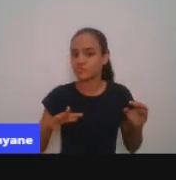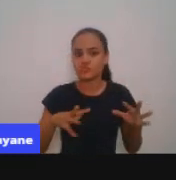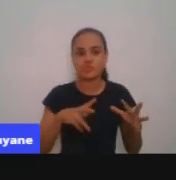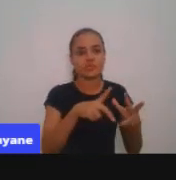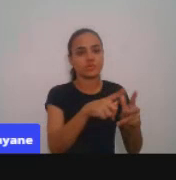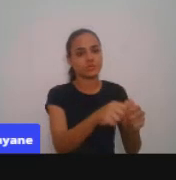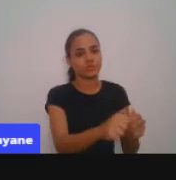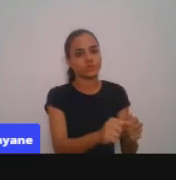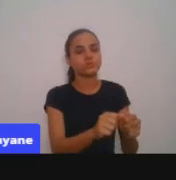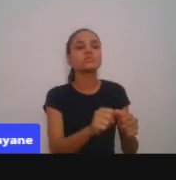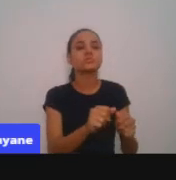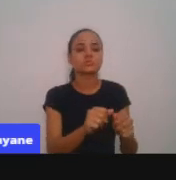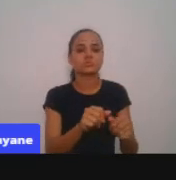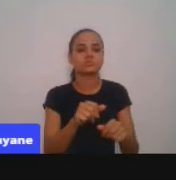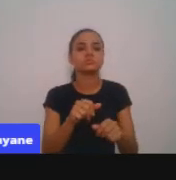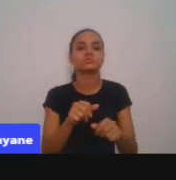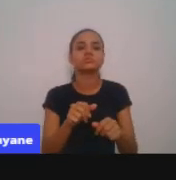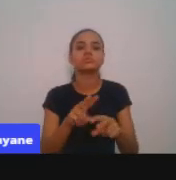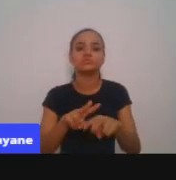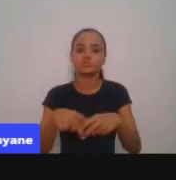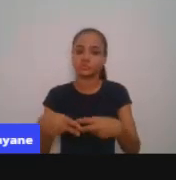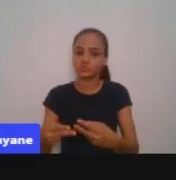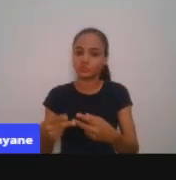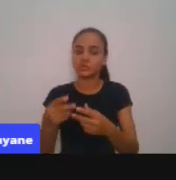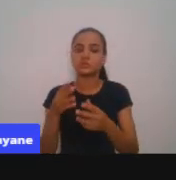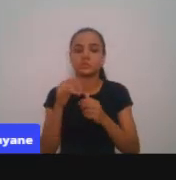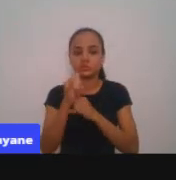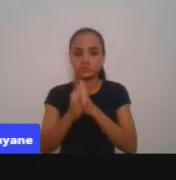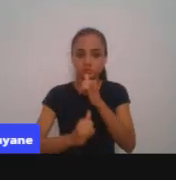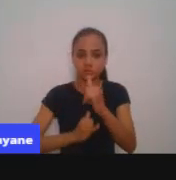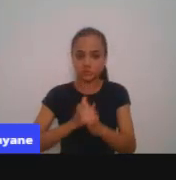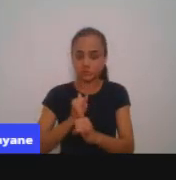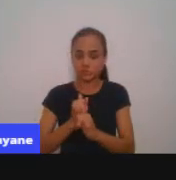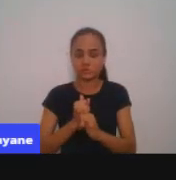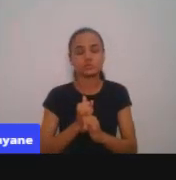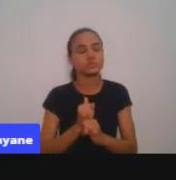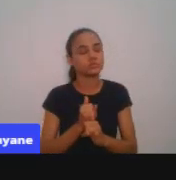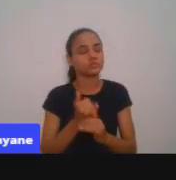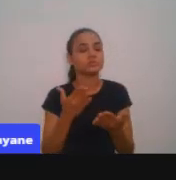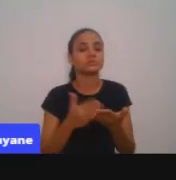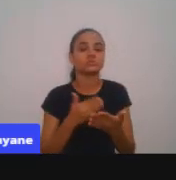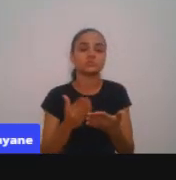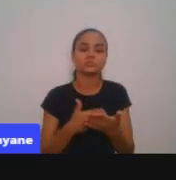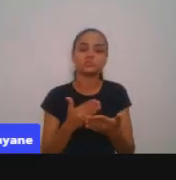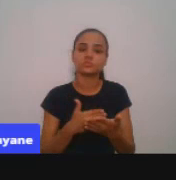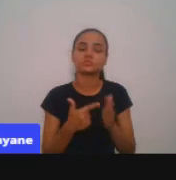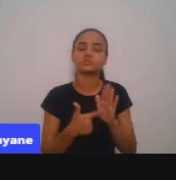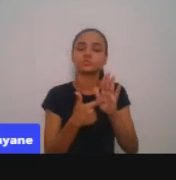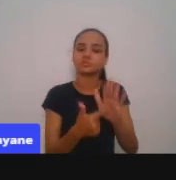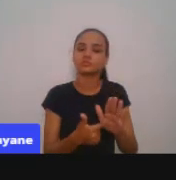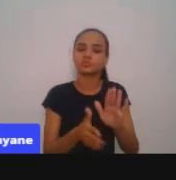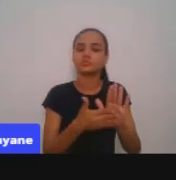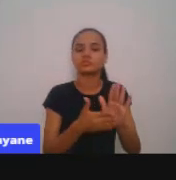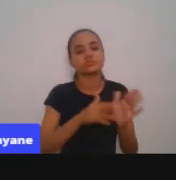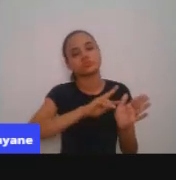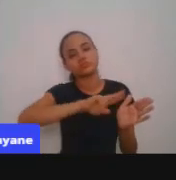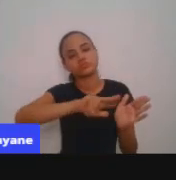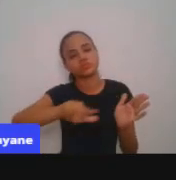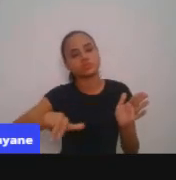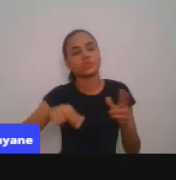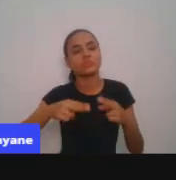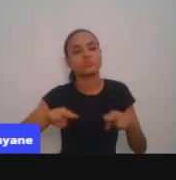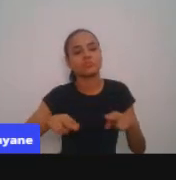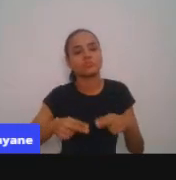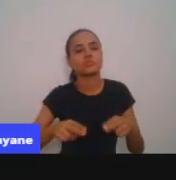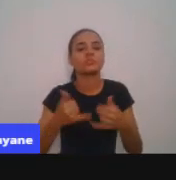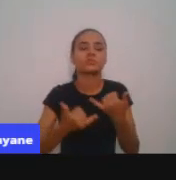né? O caderno ele apresenta diversas propostas para as crianças, tem músicas, histórias, poesias, brincadeiras, jogos